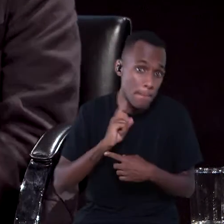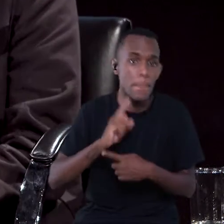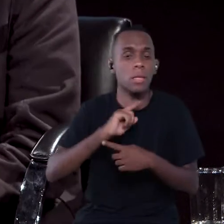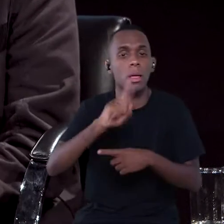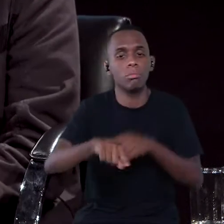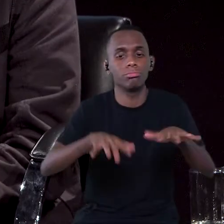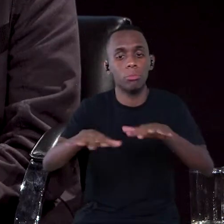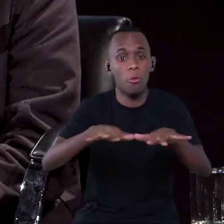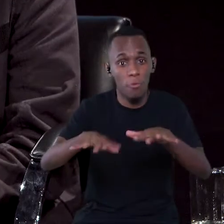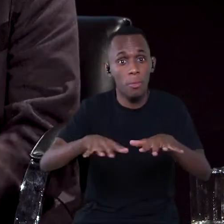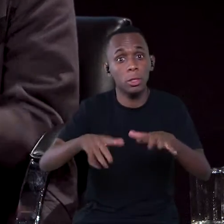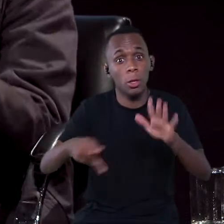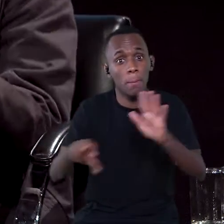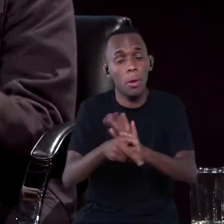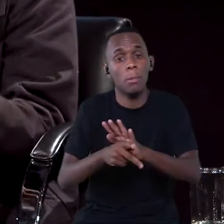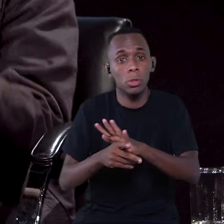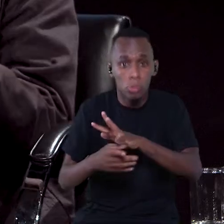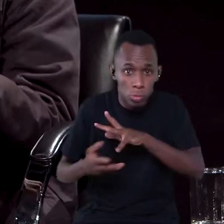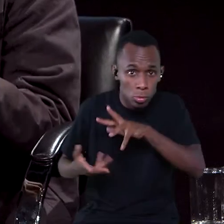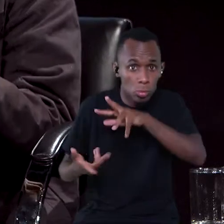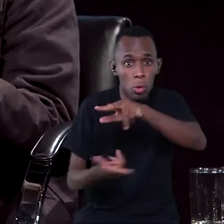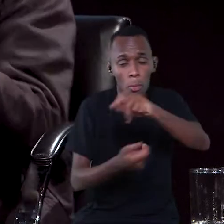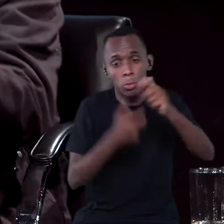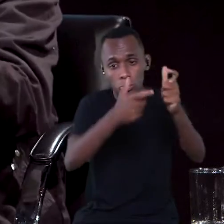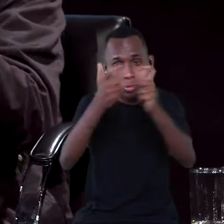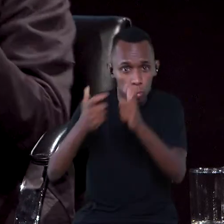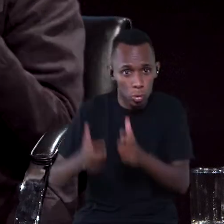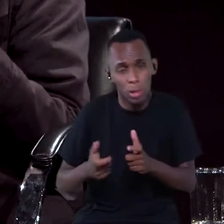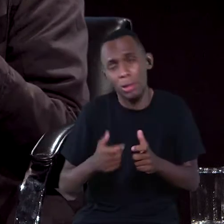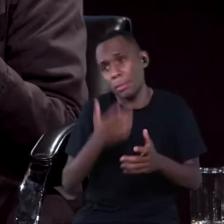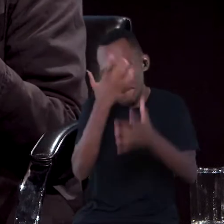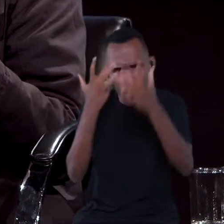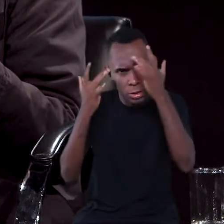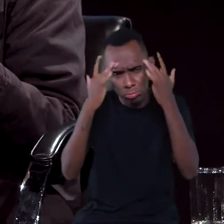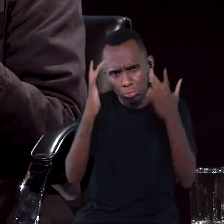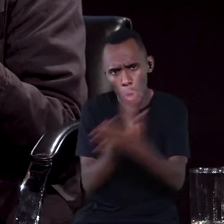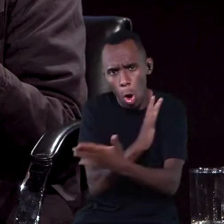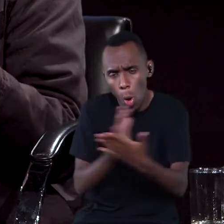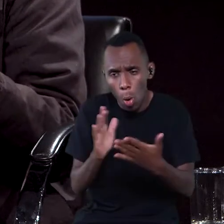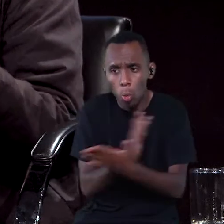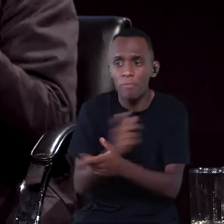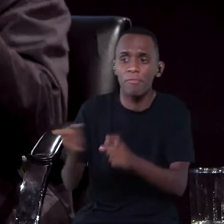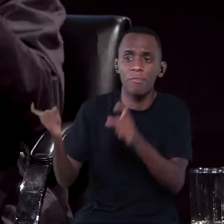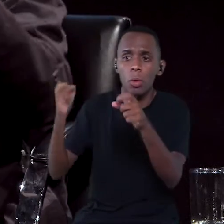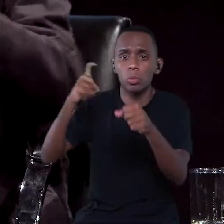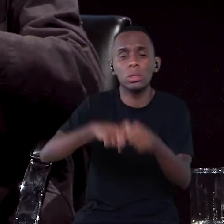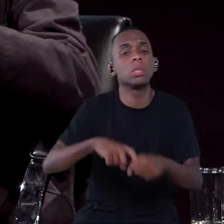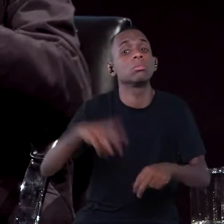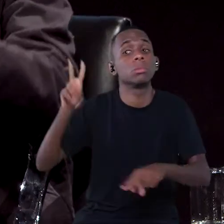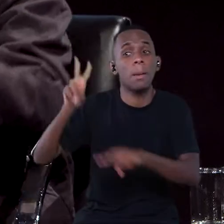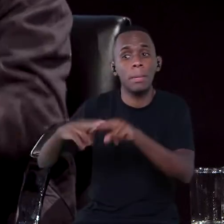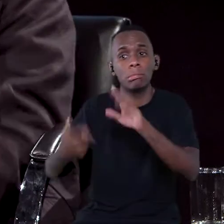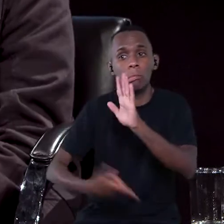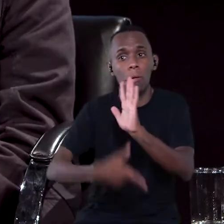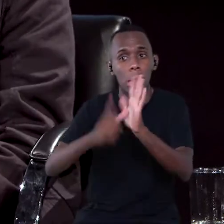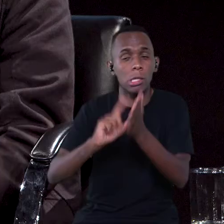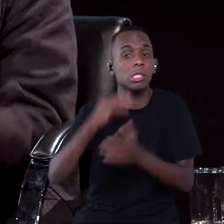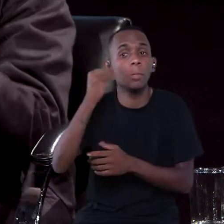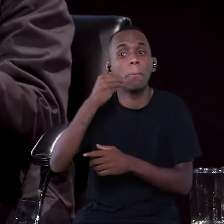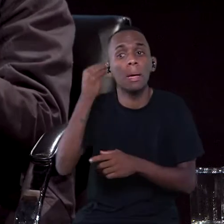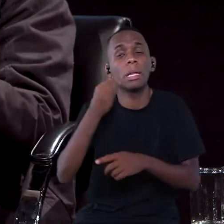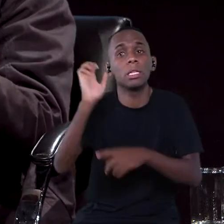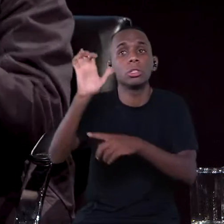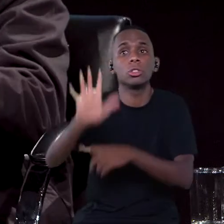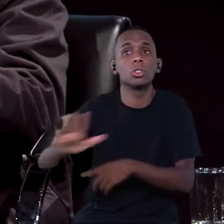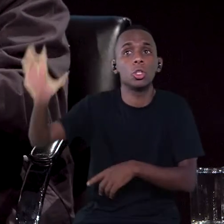do continente que é formado por várias frentes, pessoas que estão voltando do exílio, né, tiveram experiências múltiplas no exterior, muitos